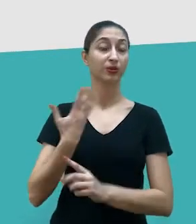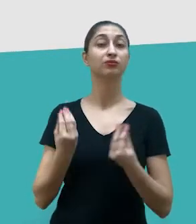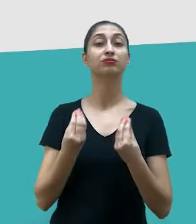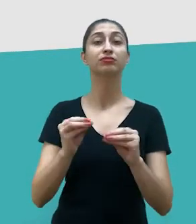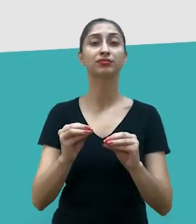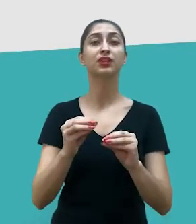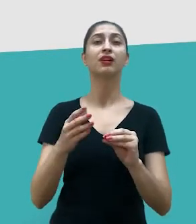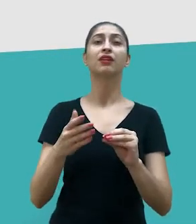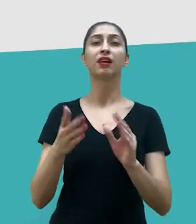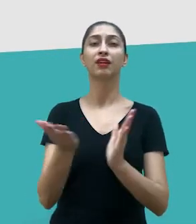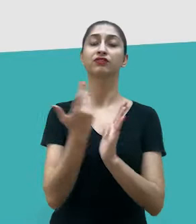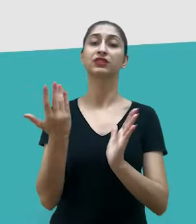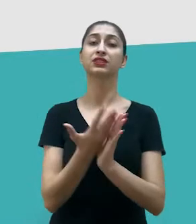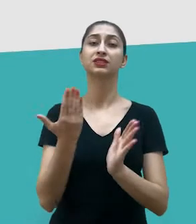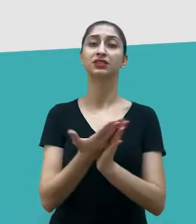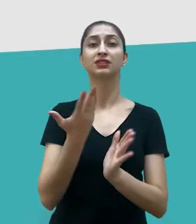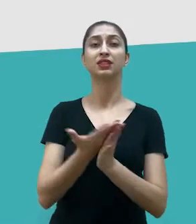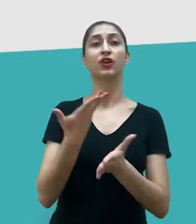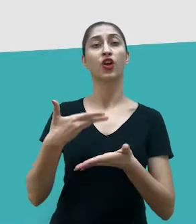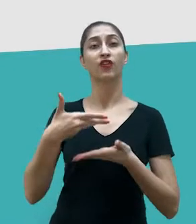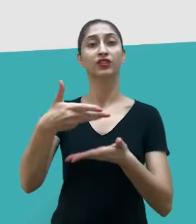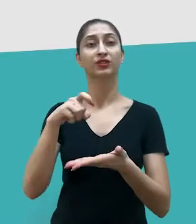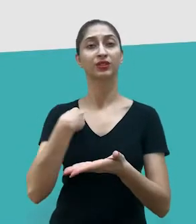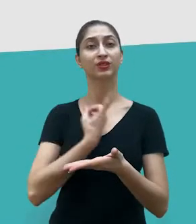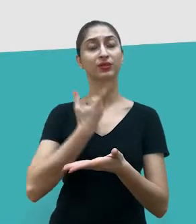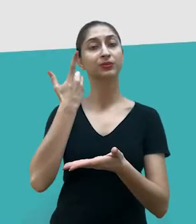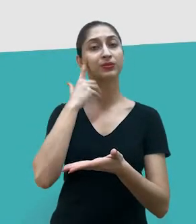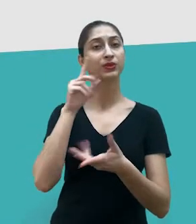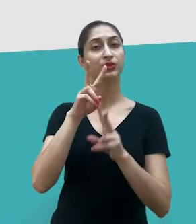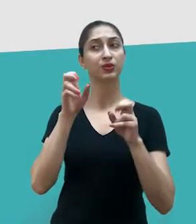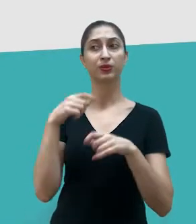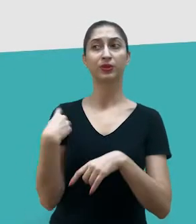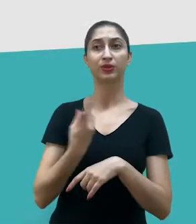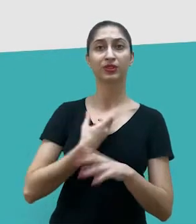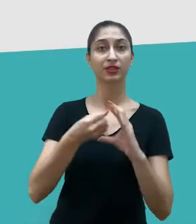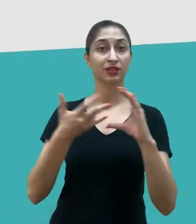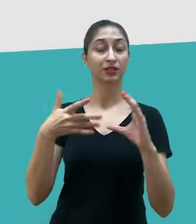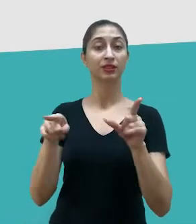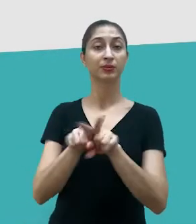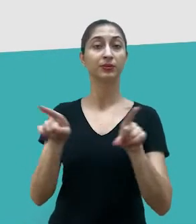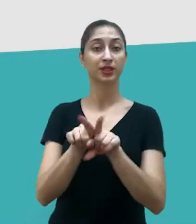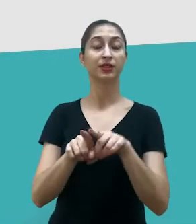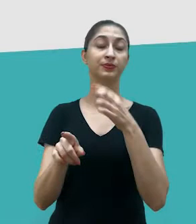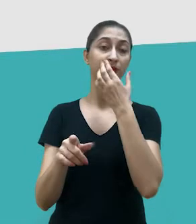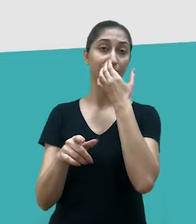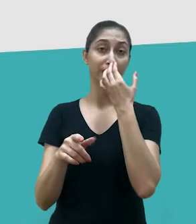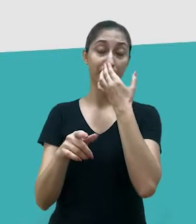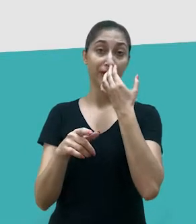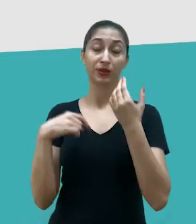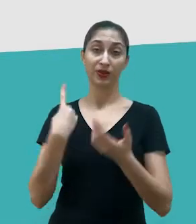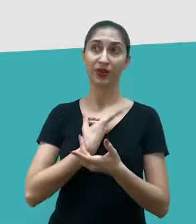nossos papéis e as nossas existências. Nós estamos deixando um rastro humano